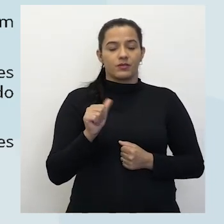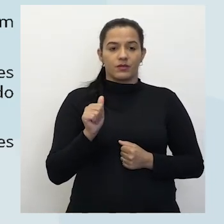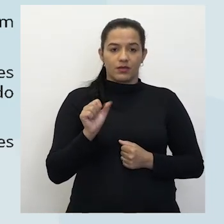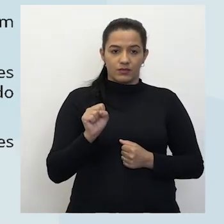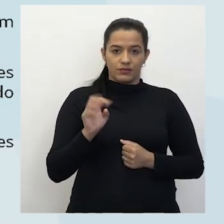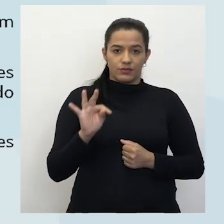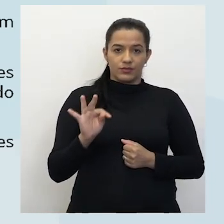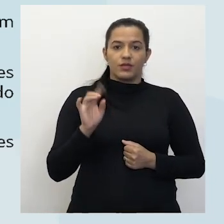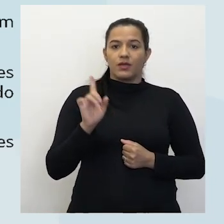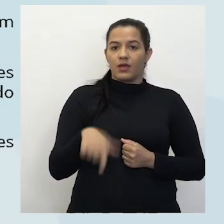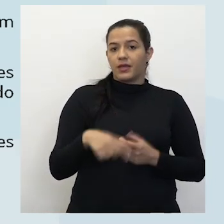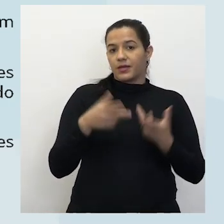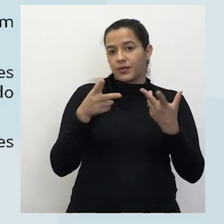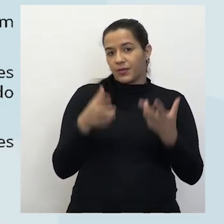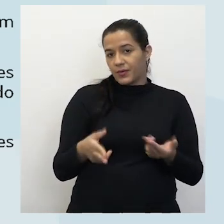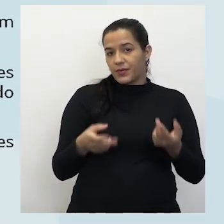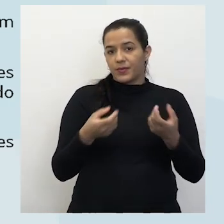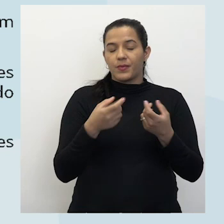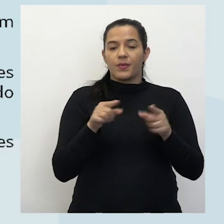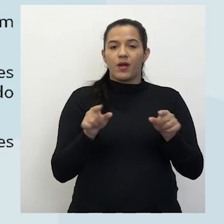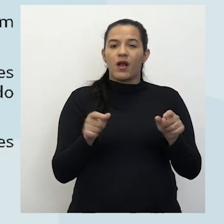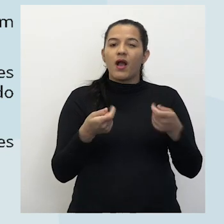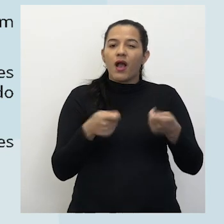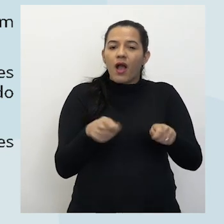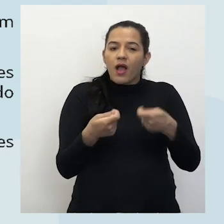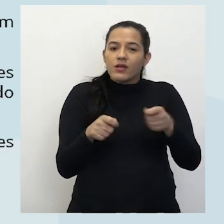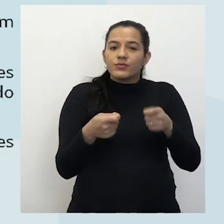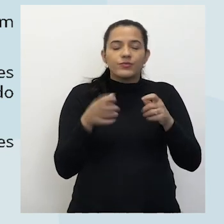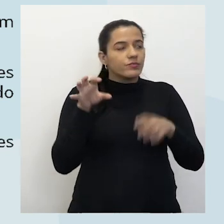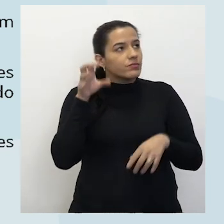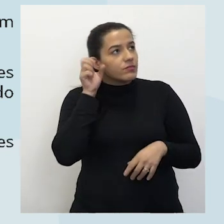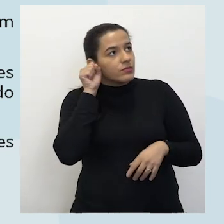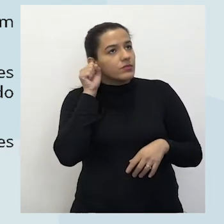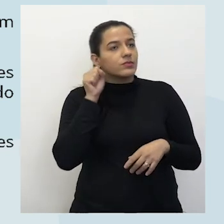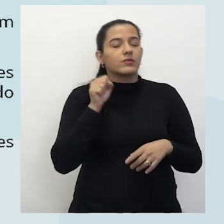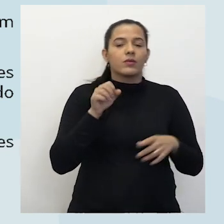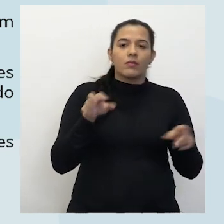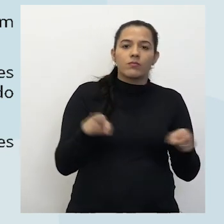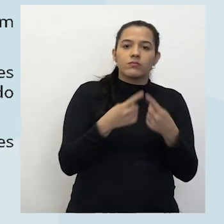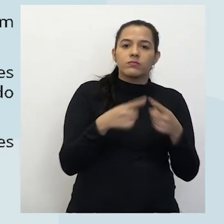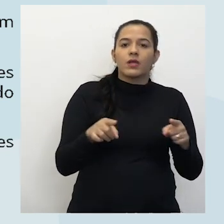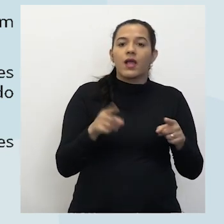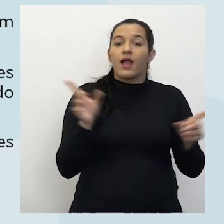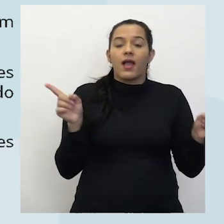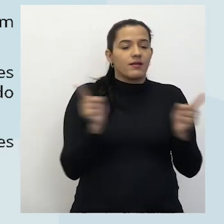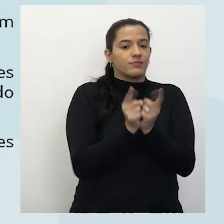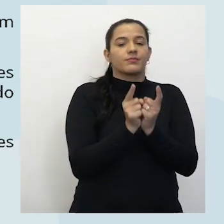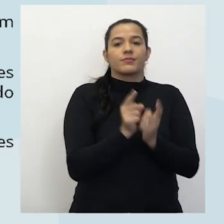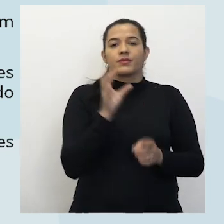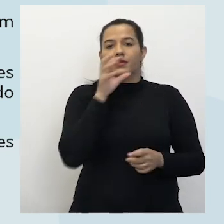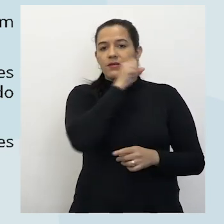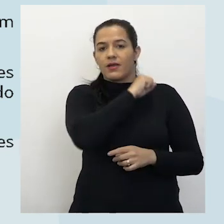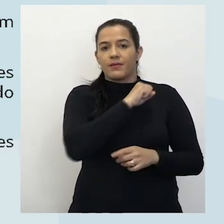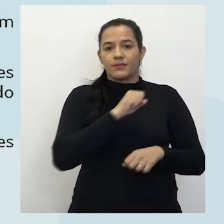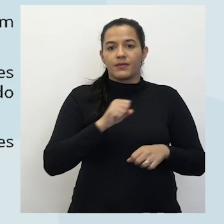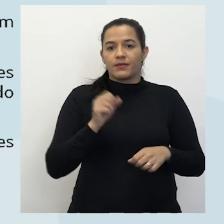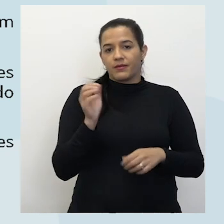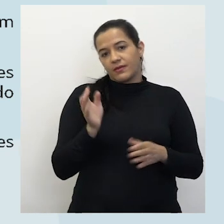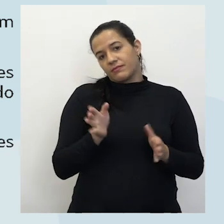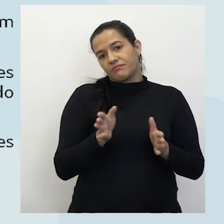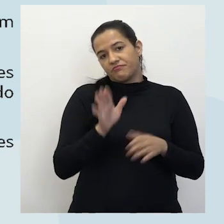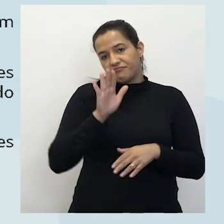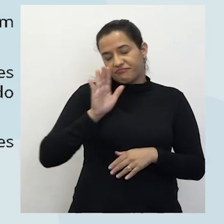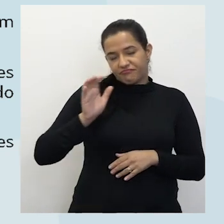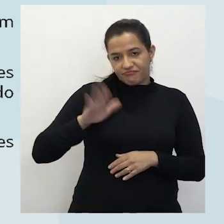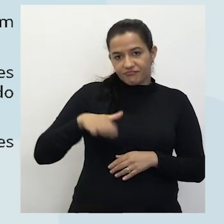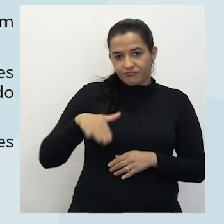um programa de rádio que transmite informações diversas de forma simples, rápida e sem custos. É baratinho, não custa nada, né? Só o seu